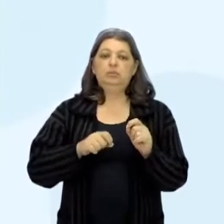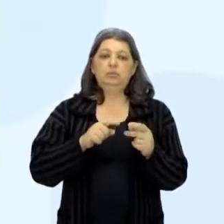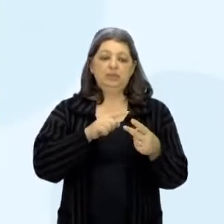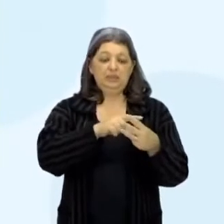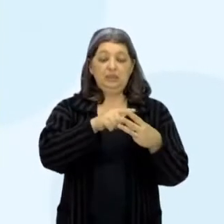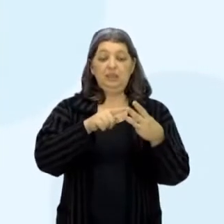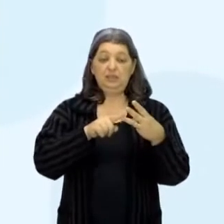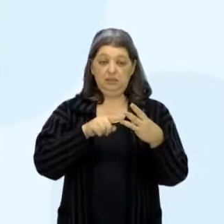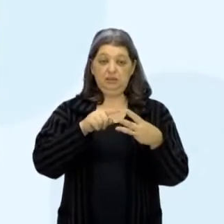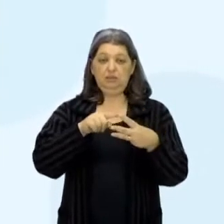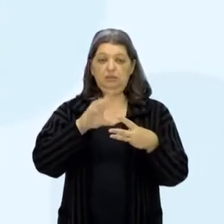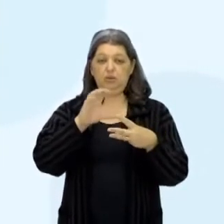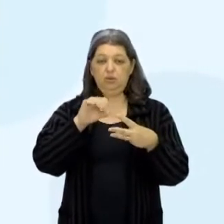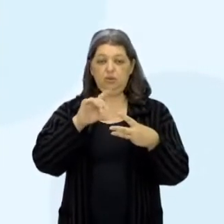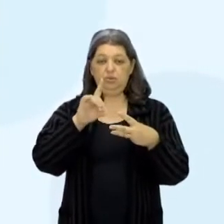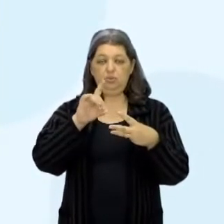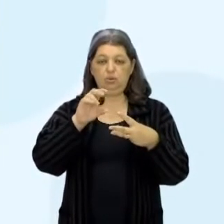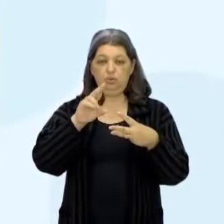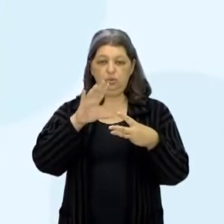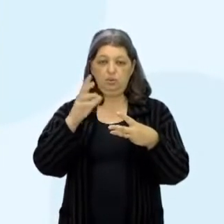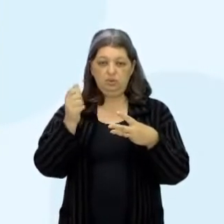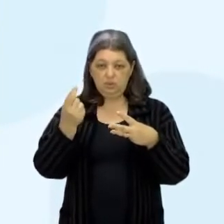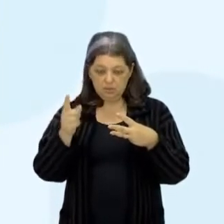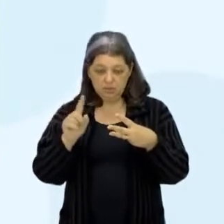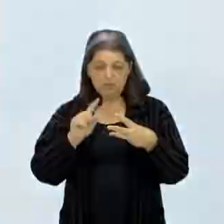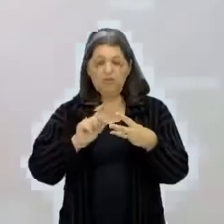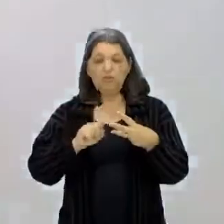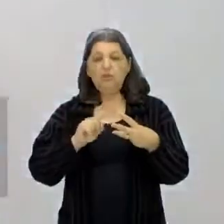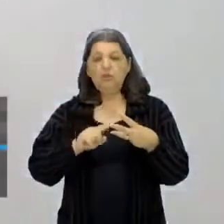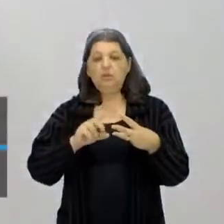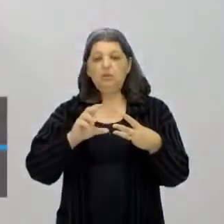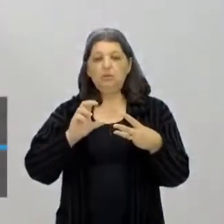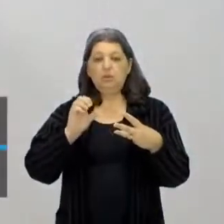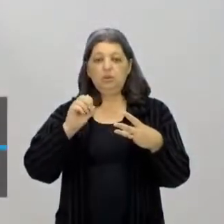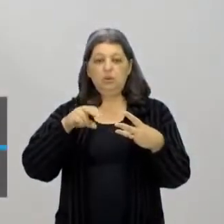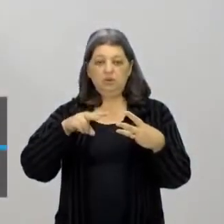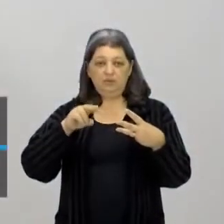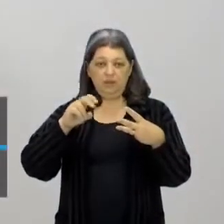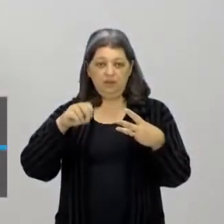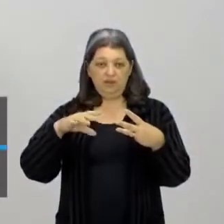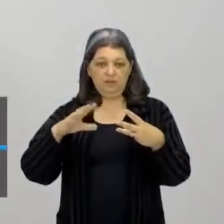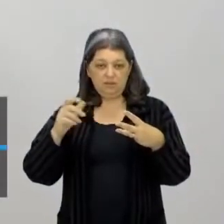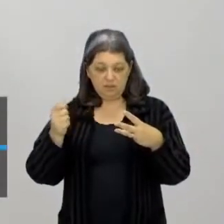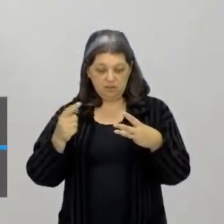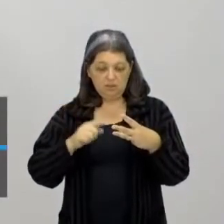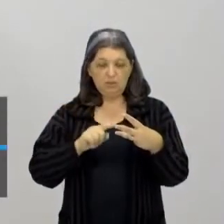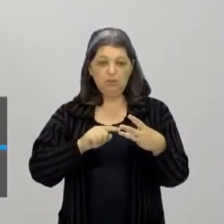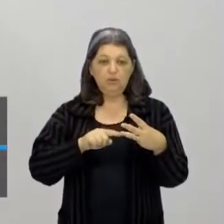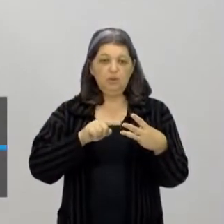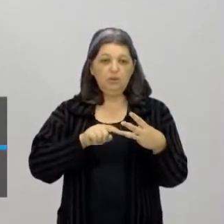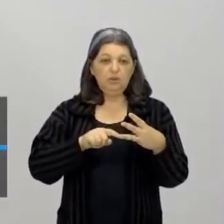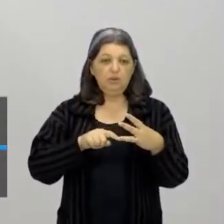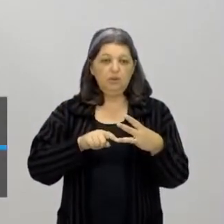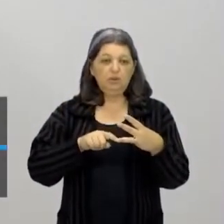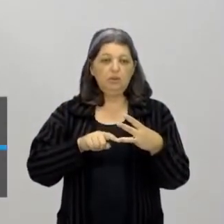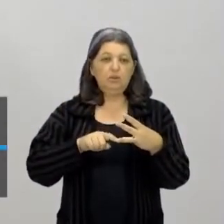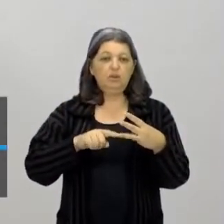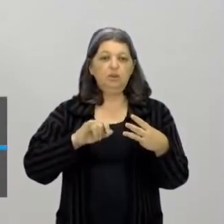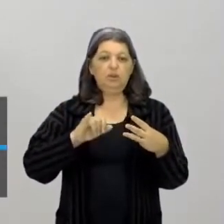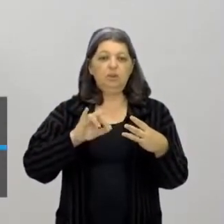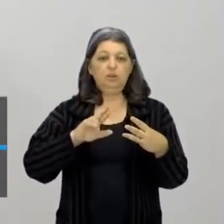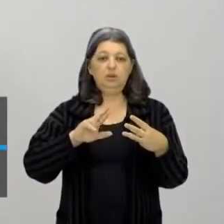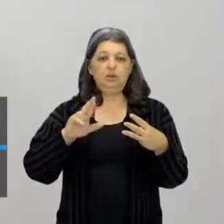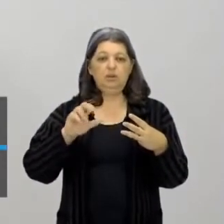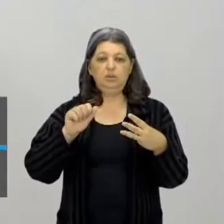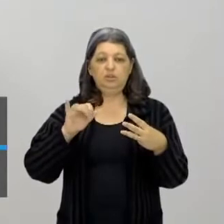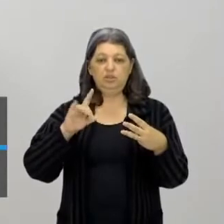convecção e irradiação. A irradiação é por ondas eletromagnéticas, o Sol é um exemplo bastante importante, mas aqui